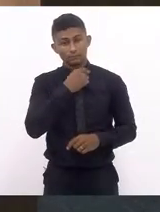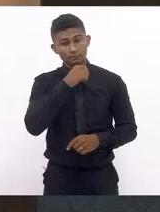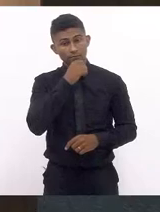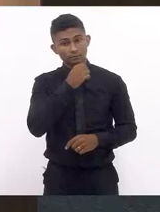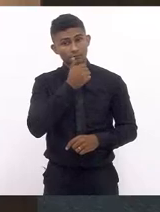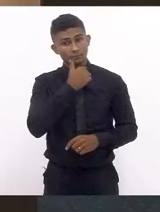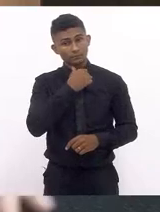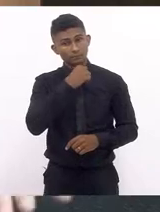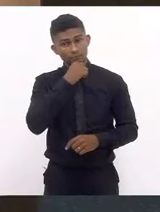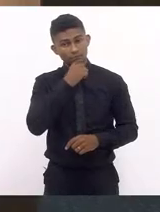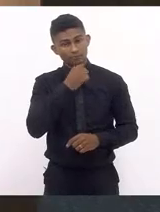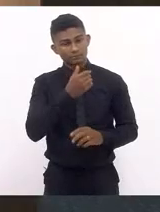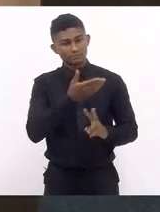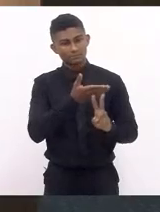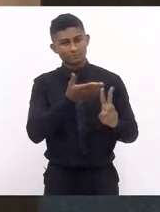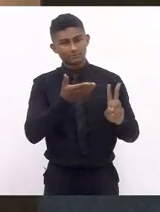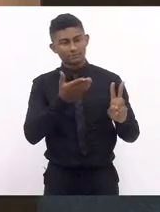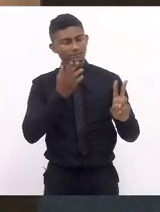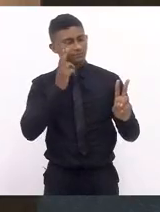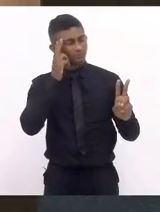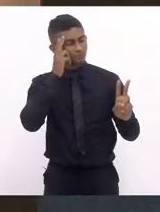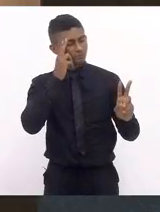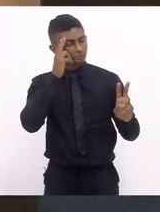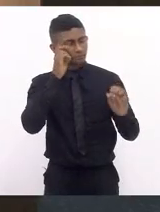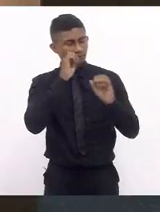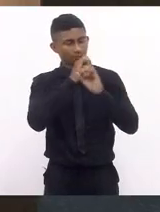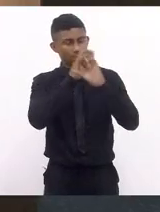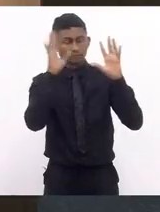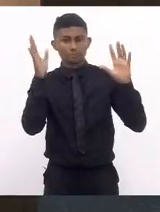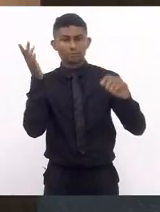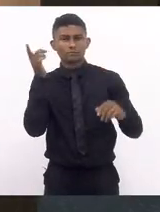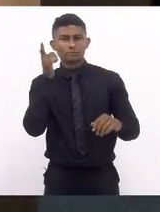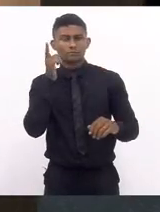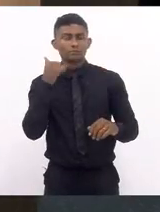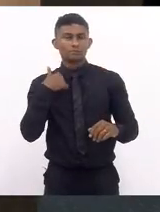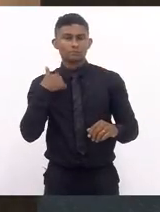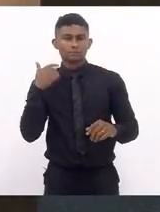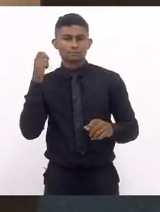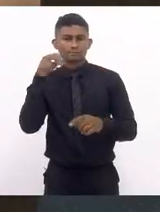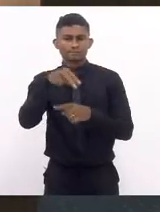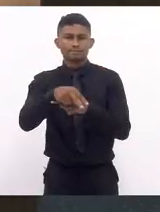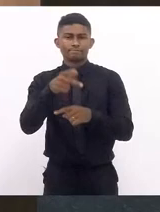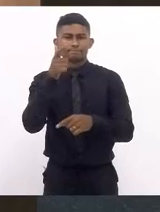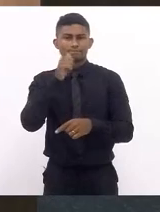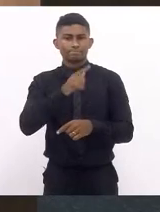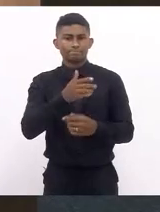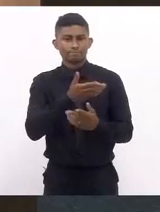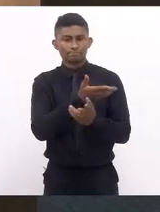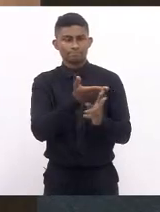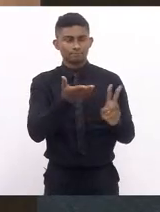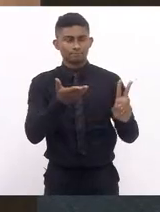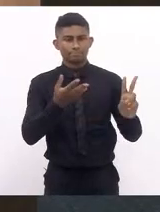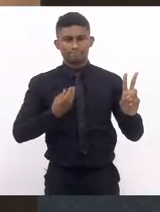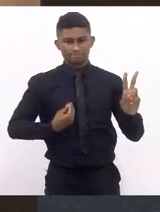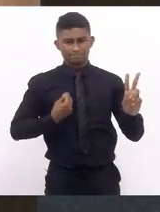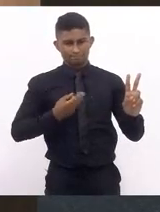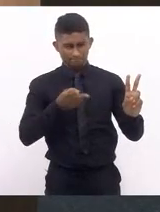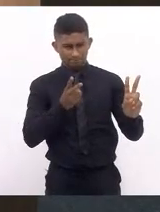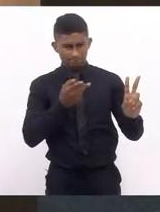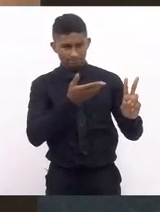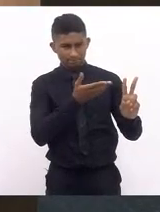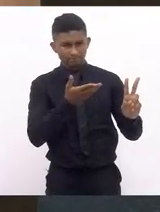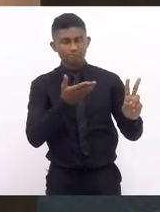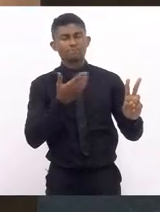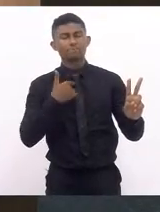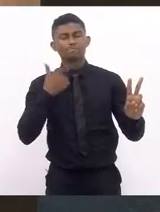que eram sonho Como já me falou Eu assumi o mandato e hoje graças a Deus eles Vivo eu tenho